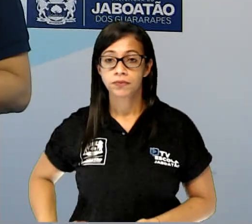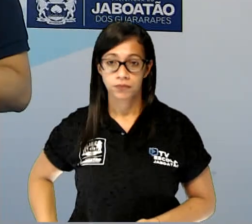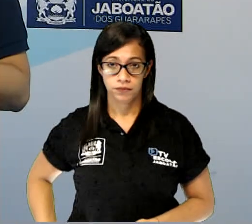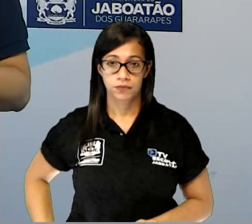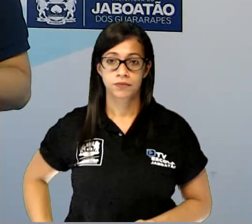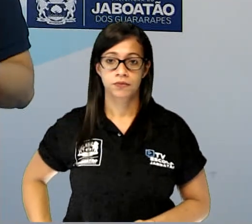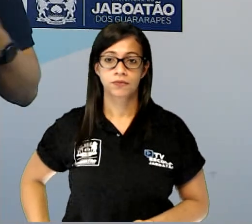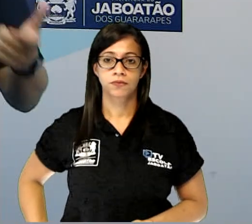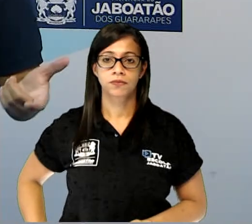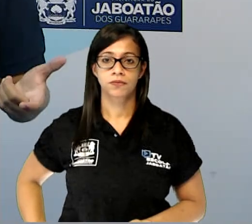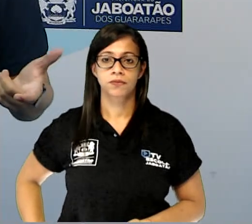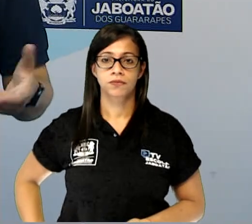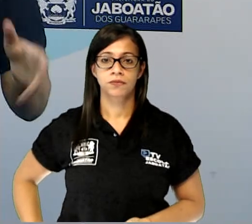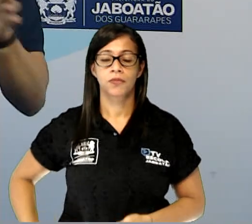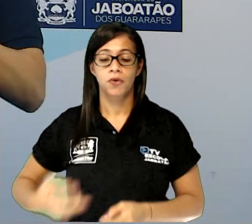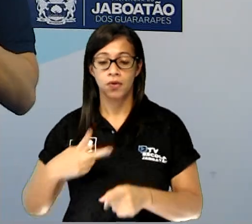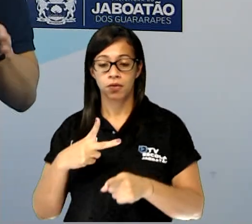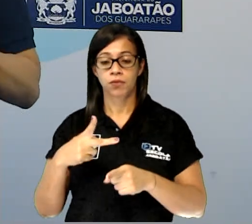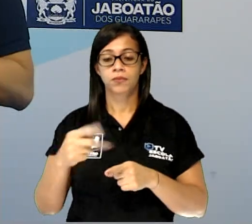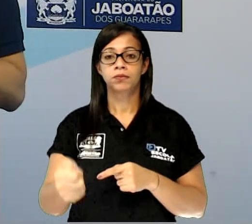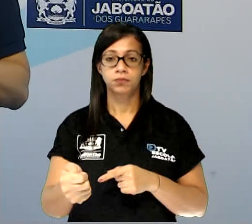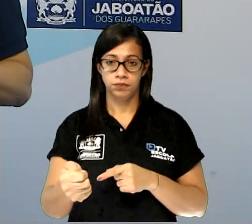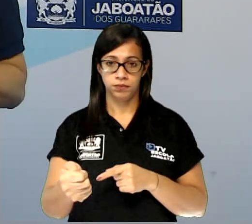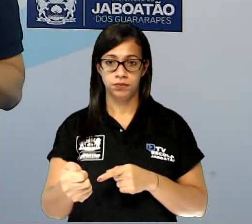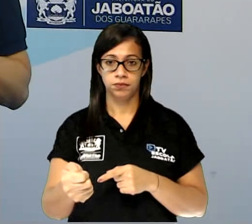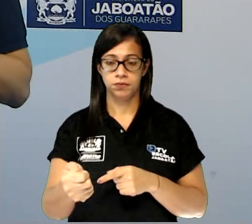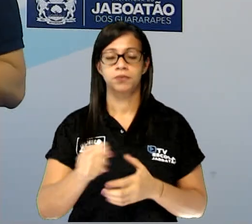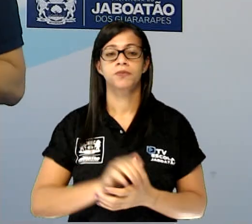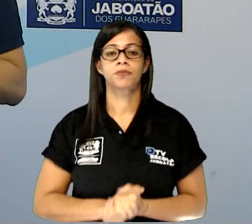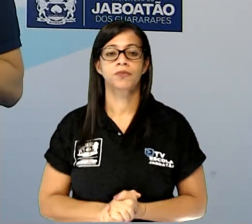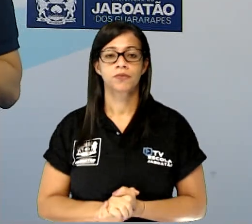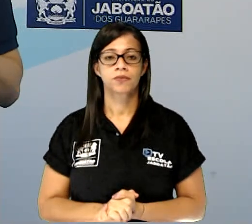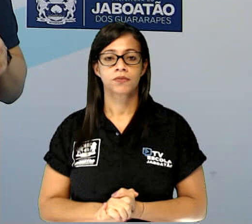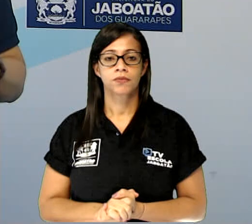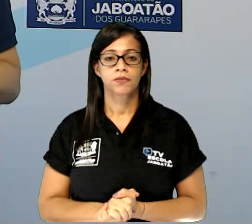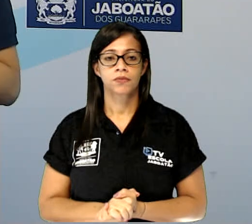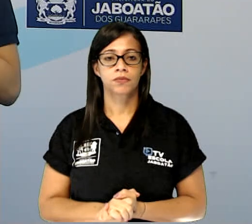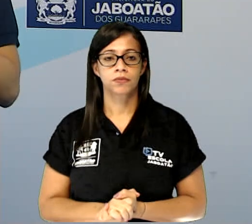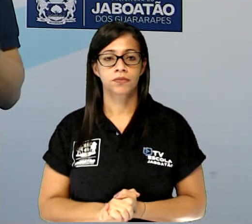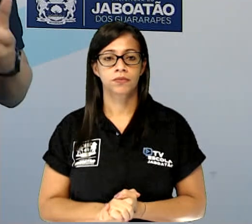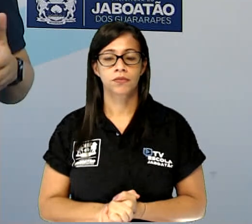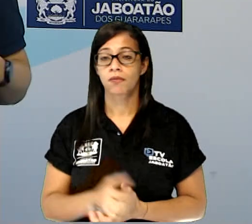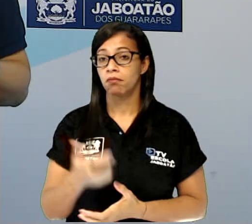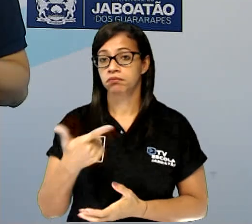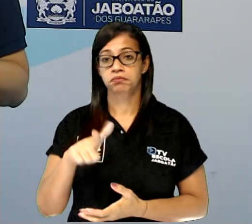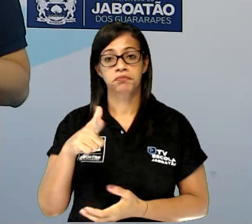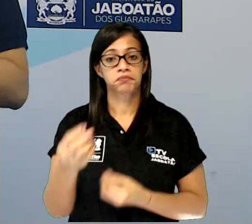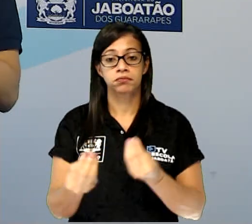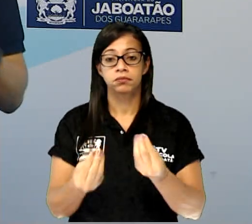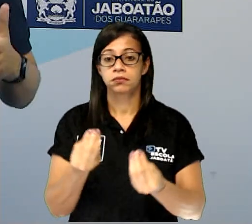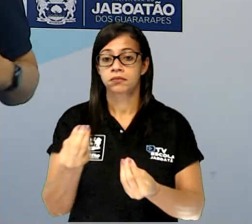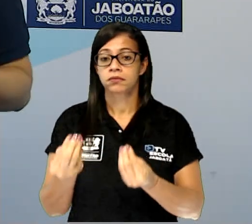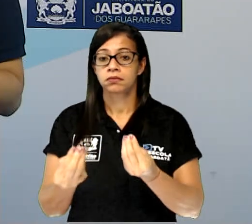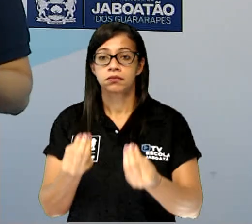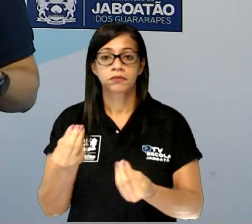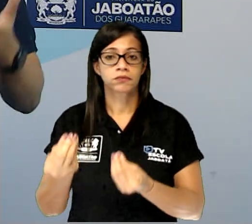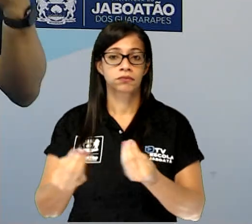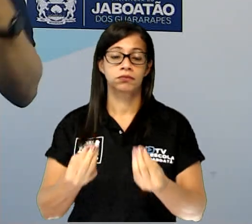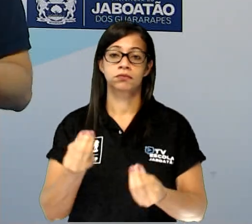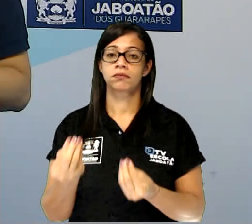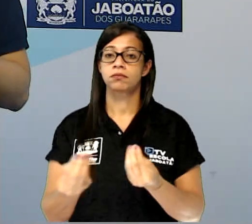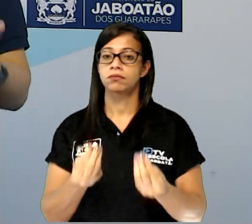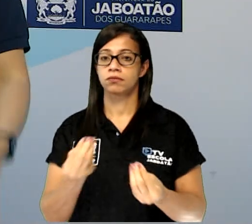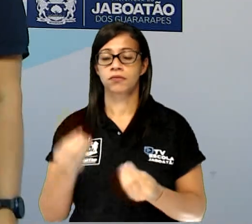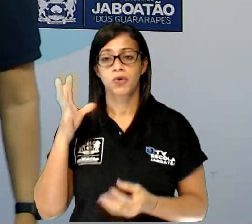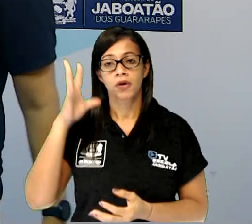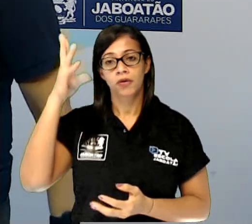como República de Weimar, não vai conseguir contornar esses problemas, o que vai ser ali uma espécie de terreno fértil